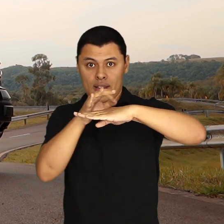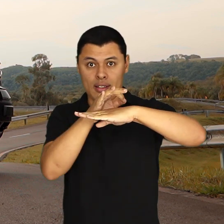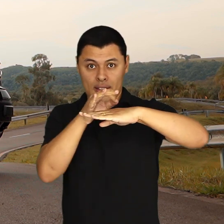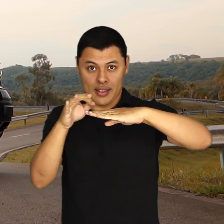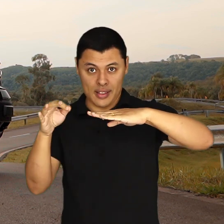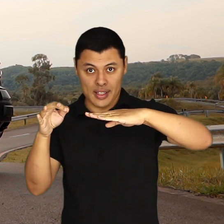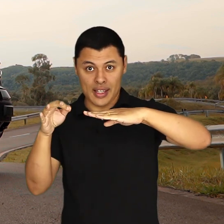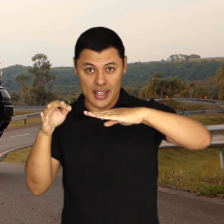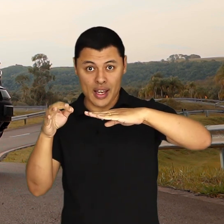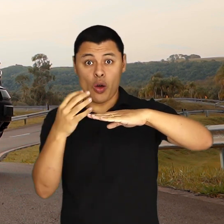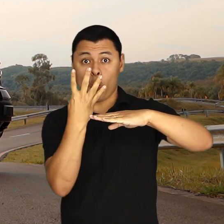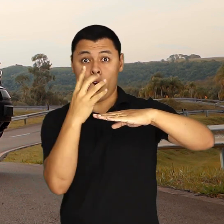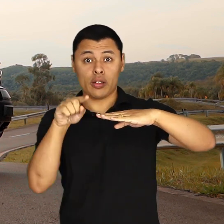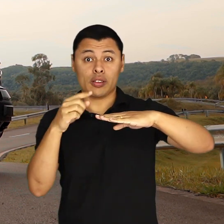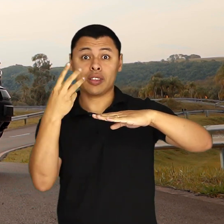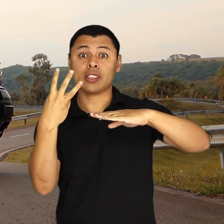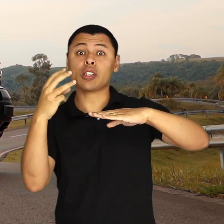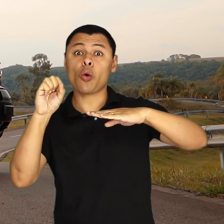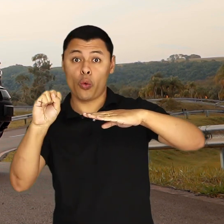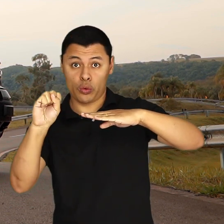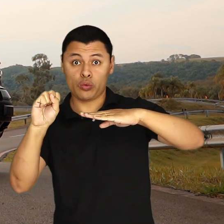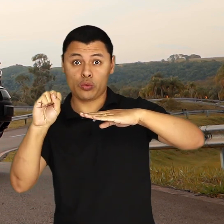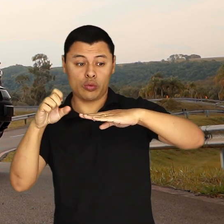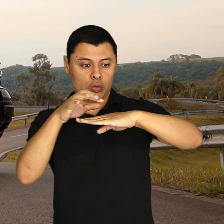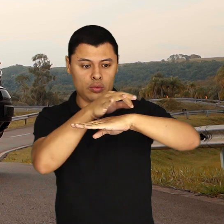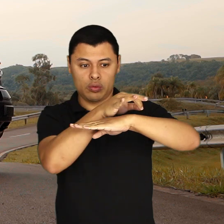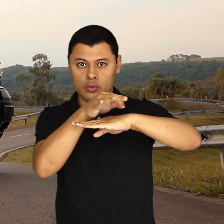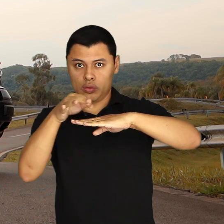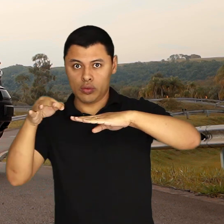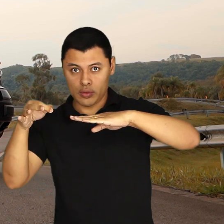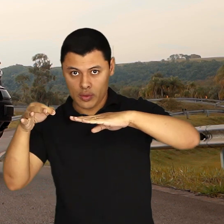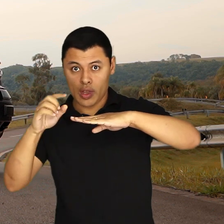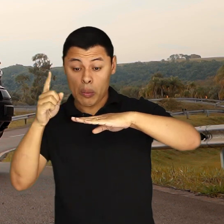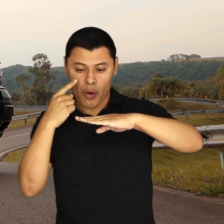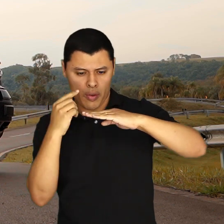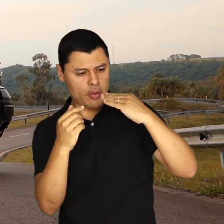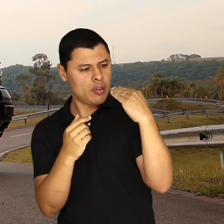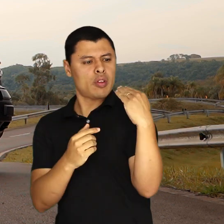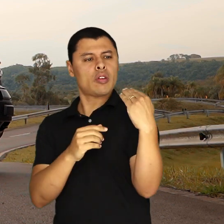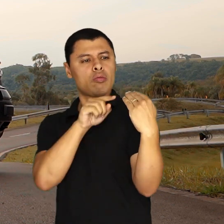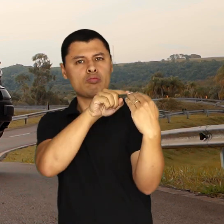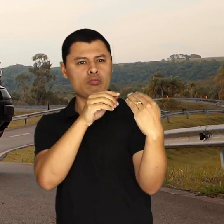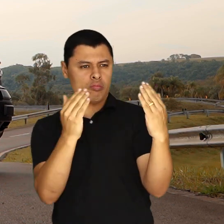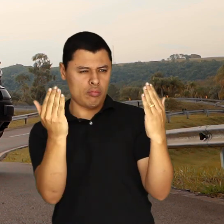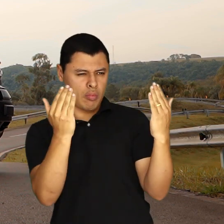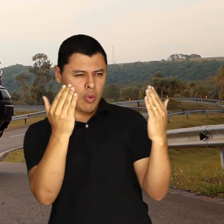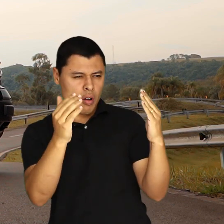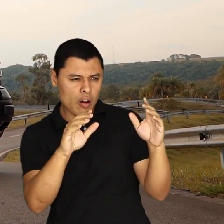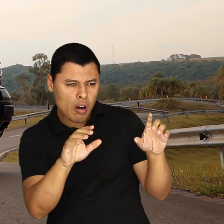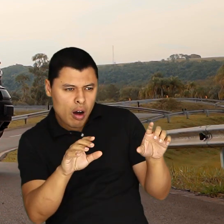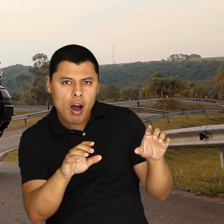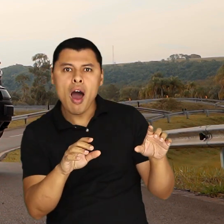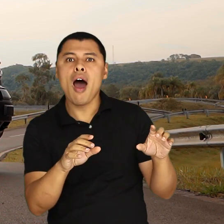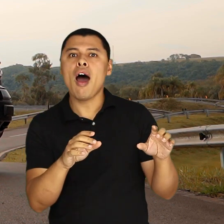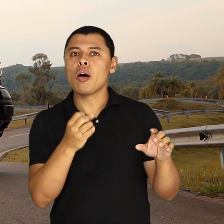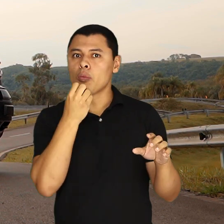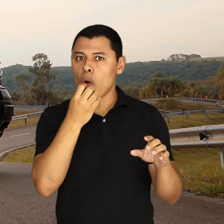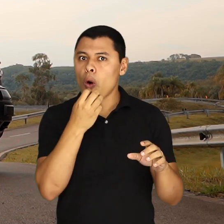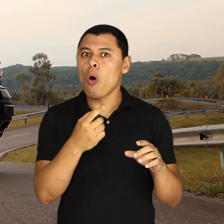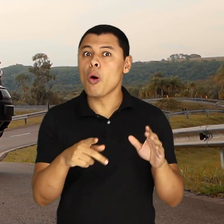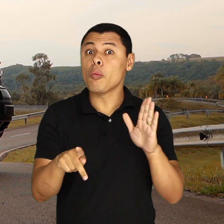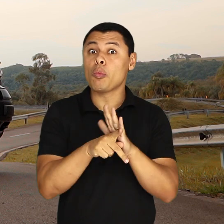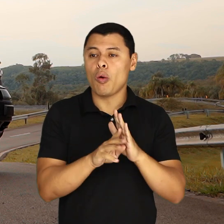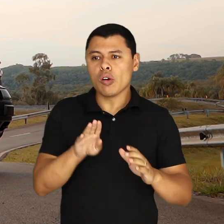centímetro menor. A gente tem aqui 4,38 m. E a gente vai ver no ângulo lateral daqui a pouquinho como os balanços são curtos, o que é uma